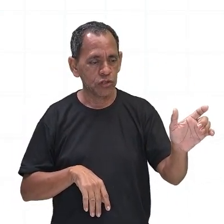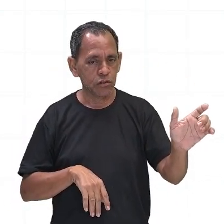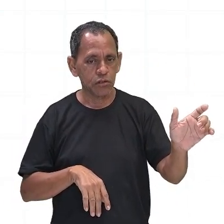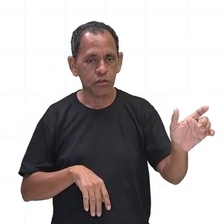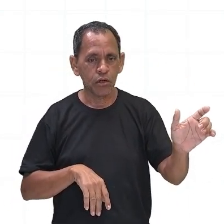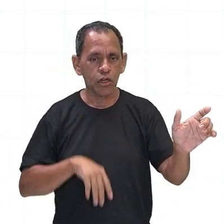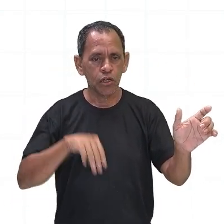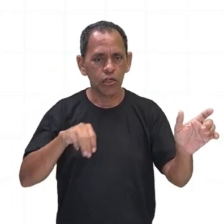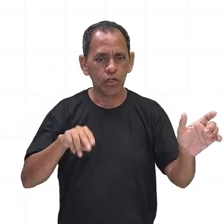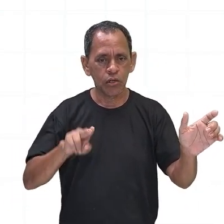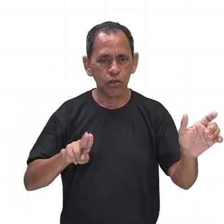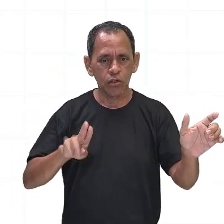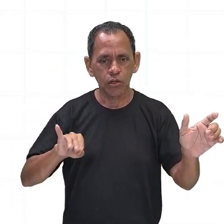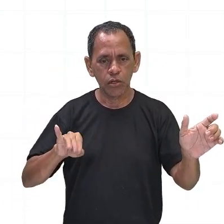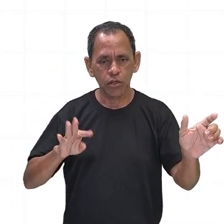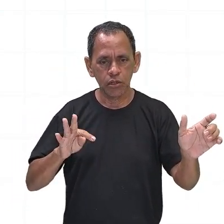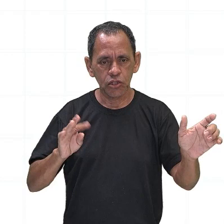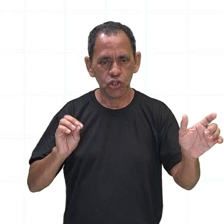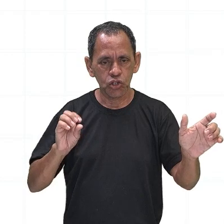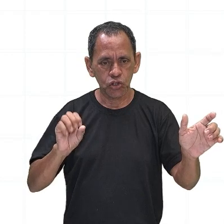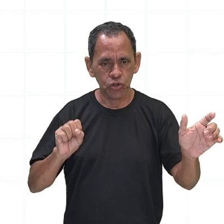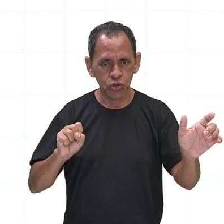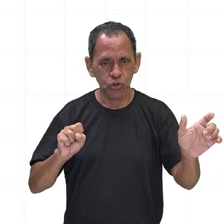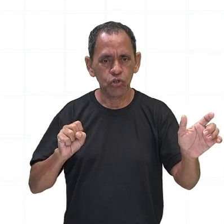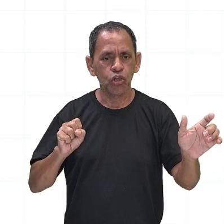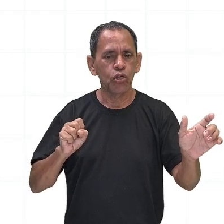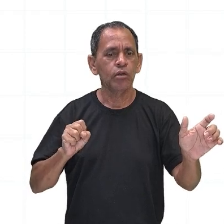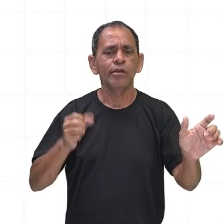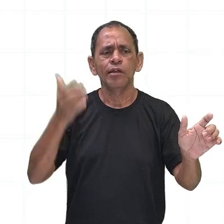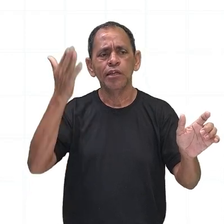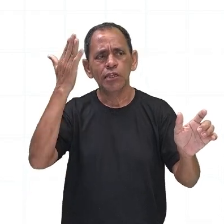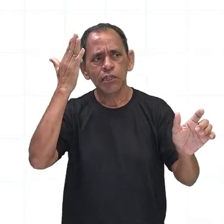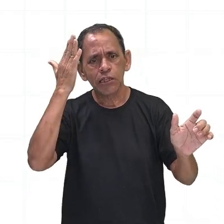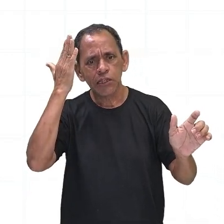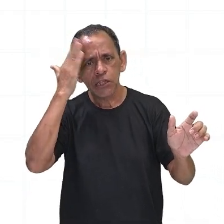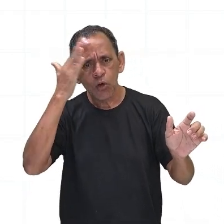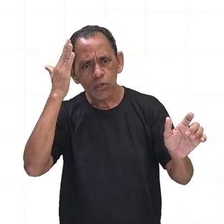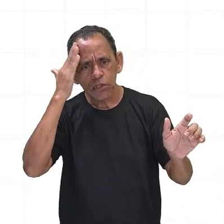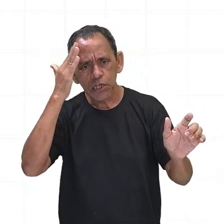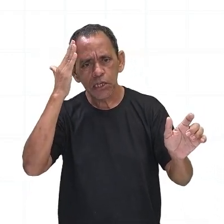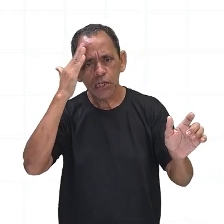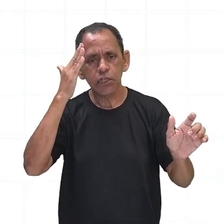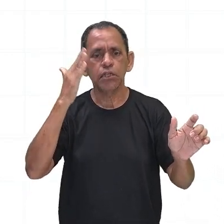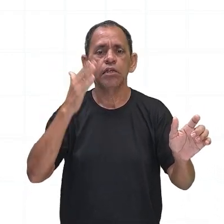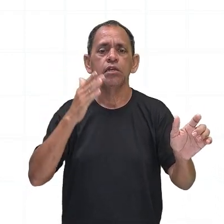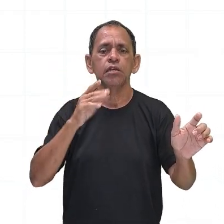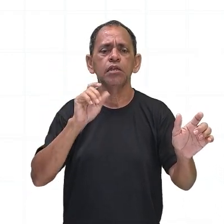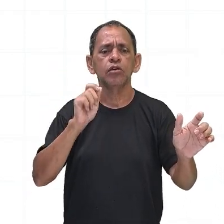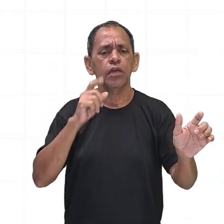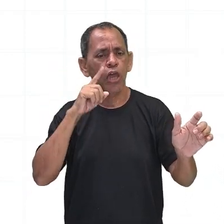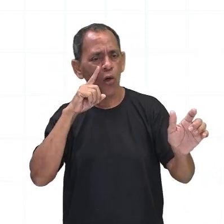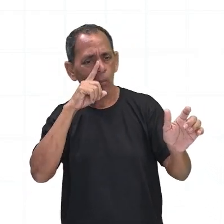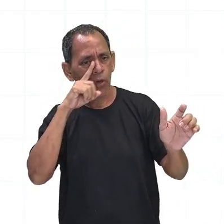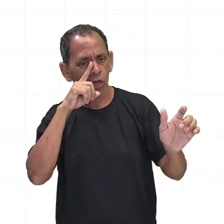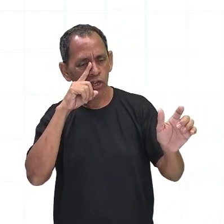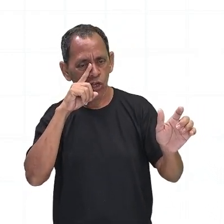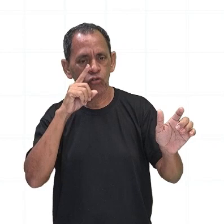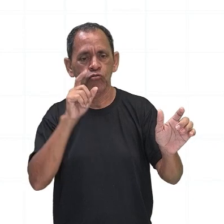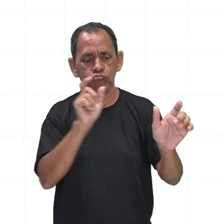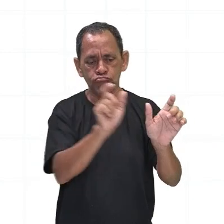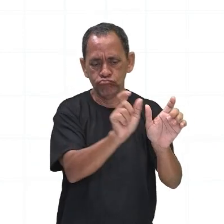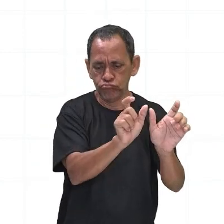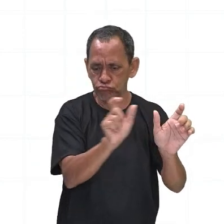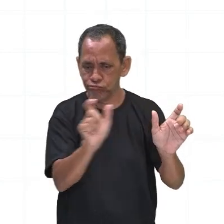não temem o perigo, é o nosso predicado. Lembrando que o predicado contém o verbo, ok?